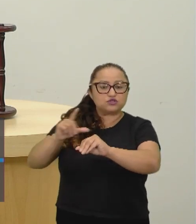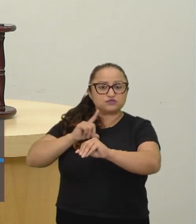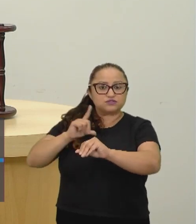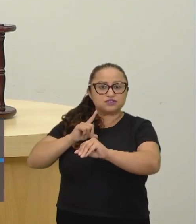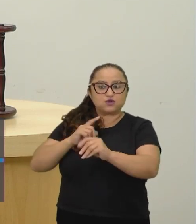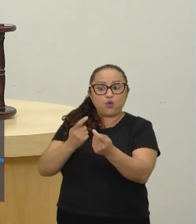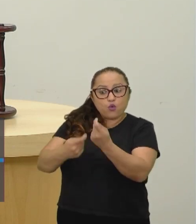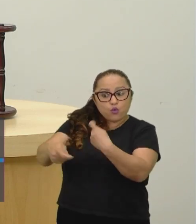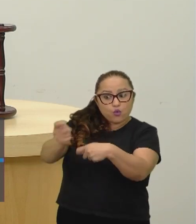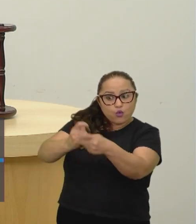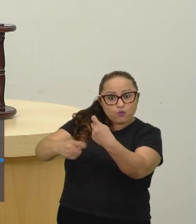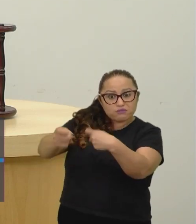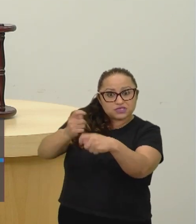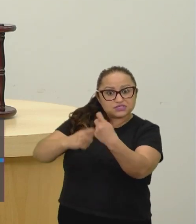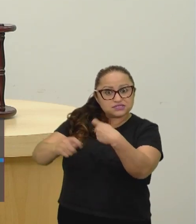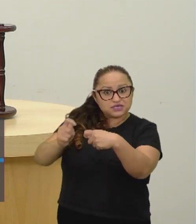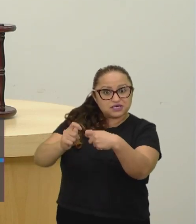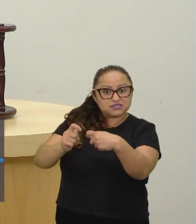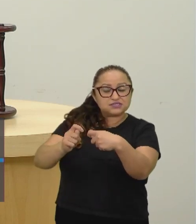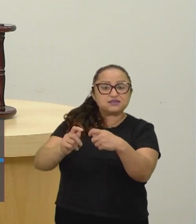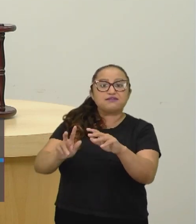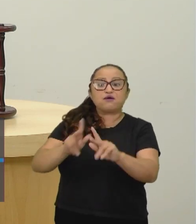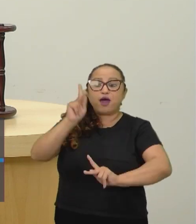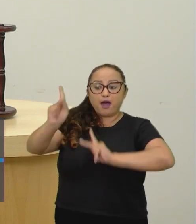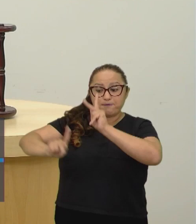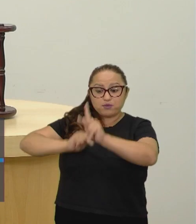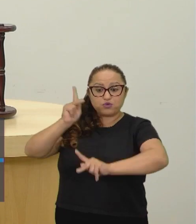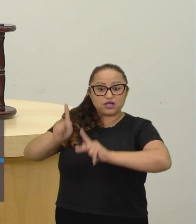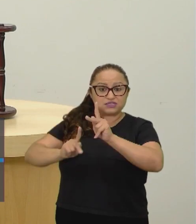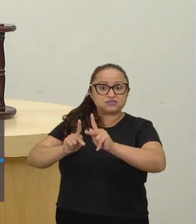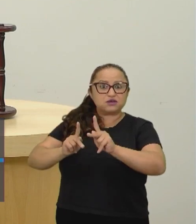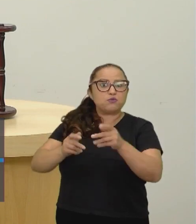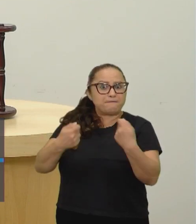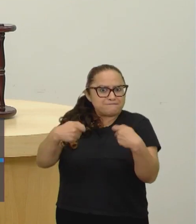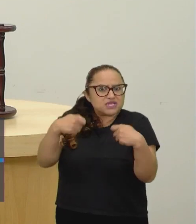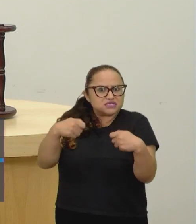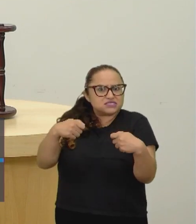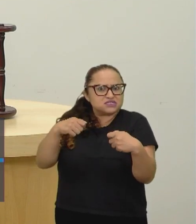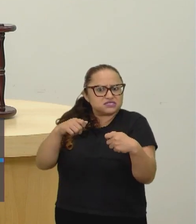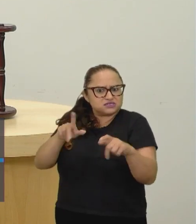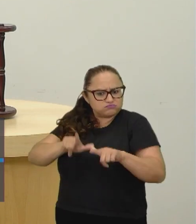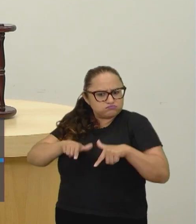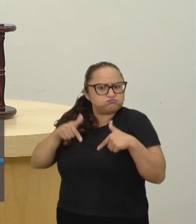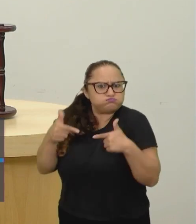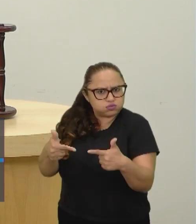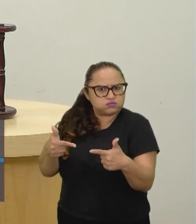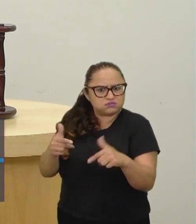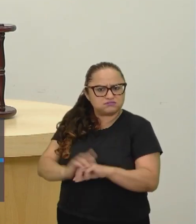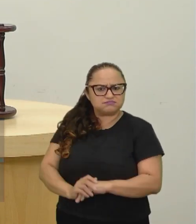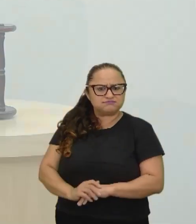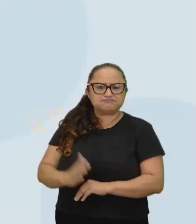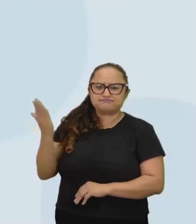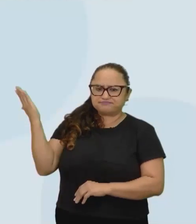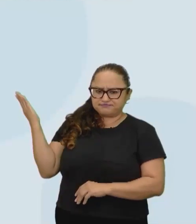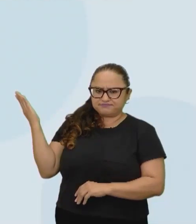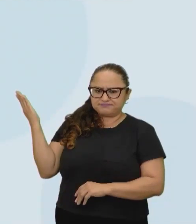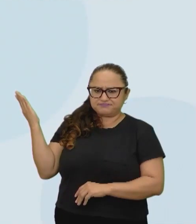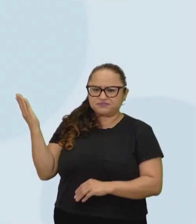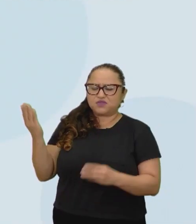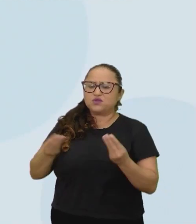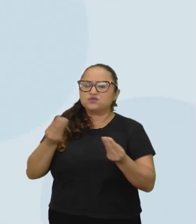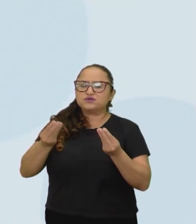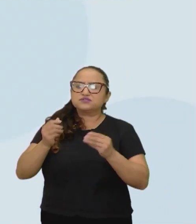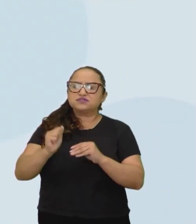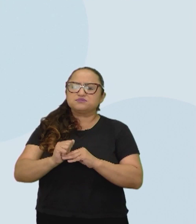comerciais. E agora esses povos começam a reagir. Teremos reações, né? Dá uma olhadinha aí na tela. Nós